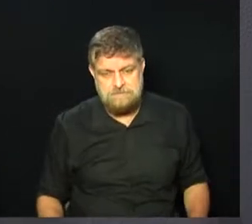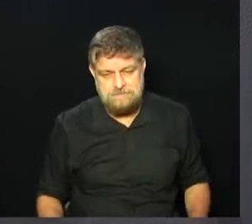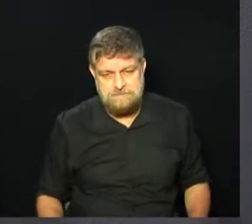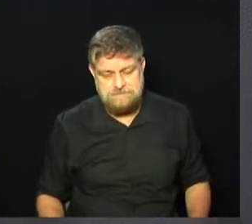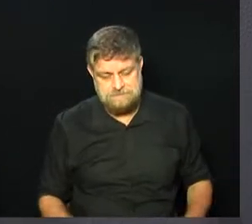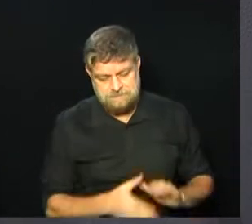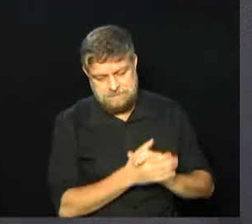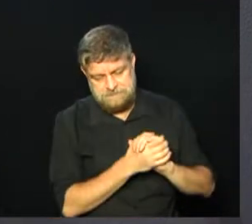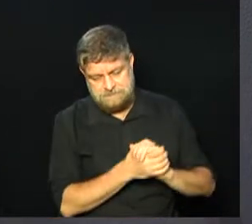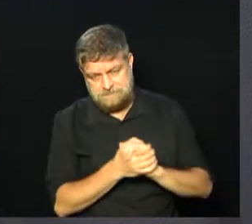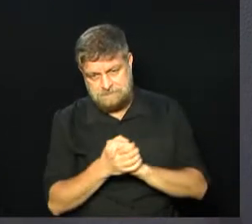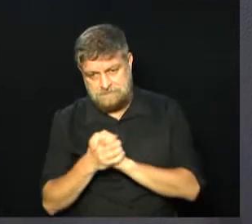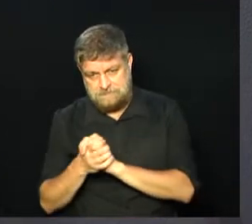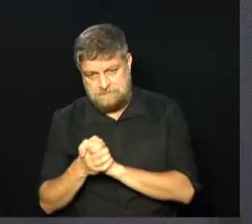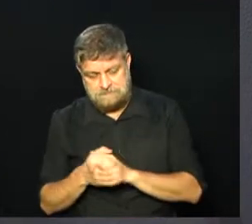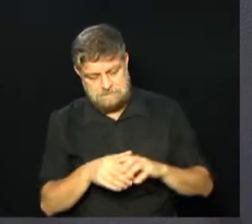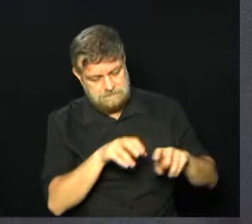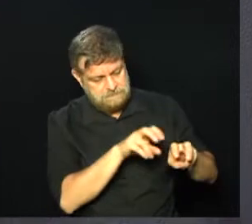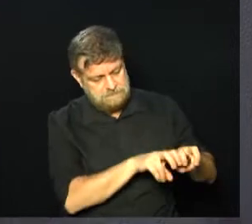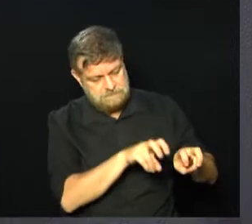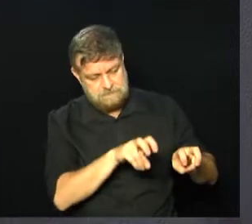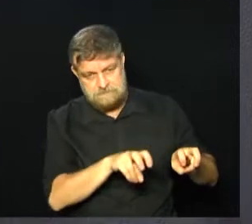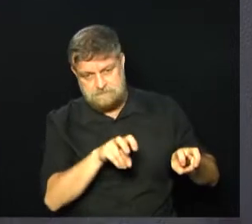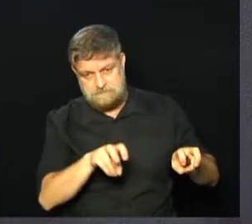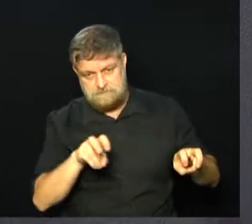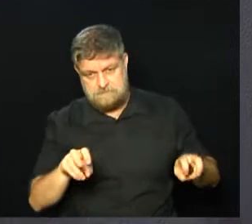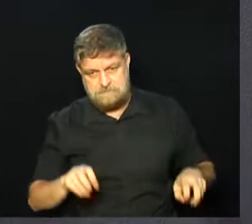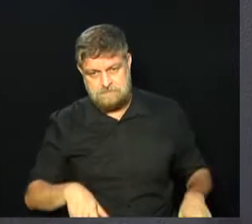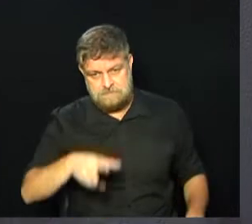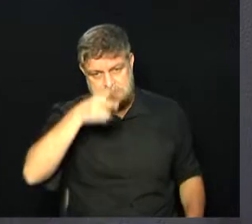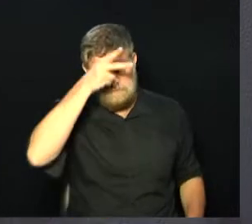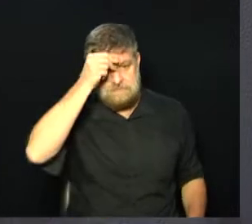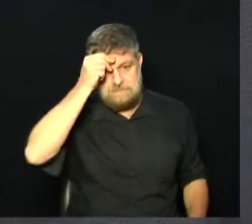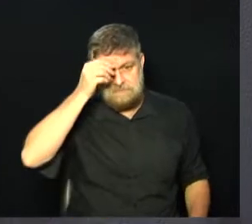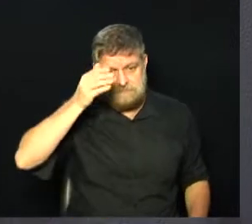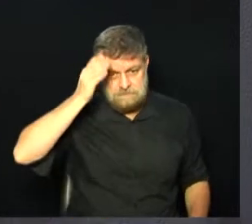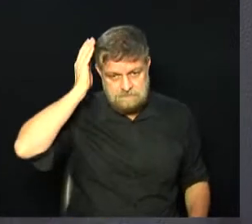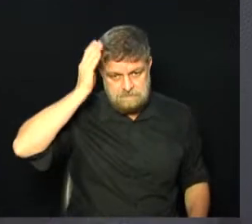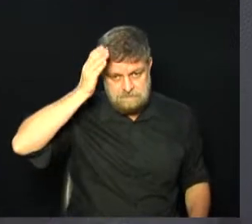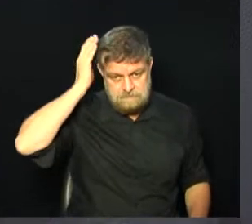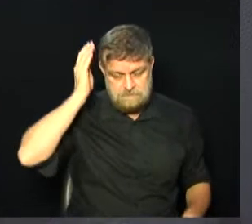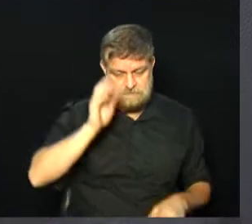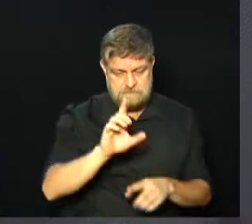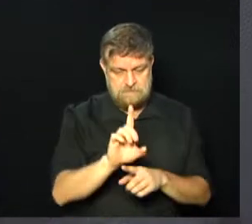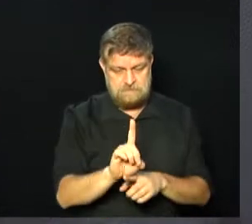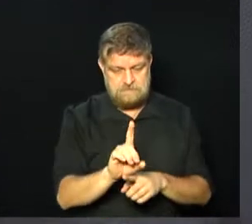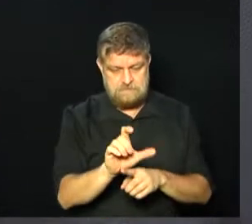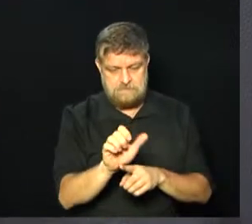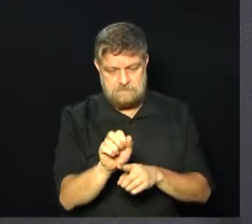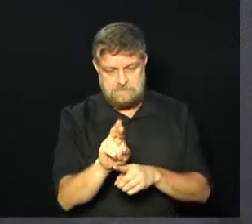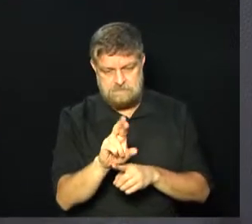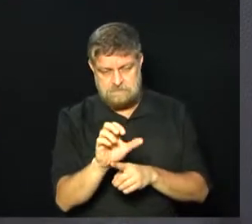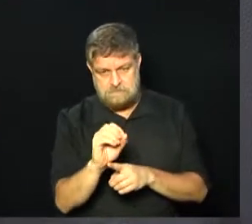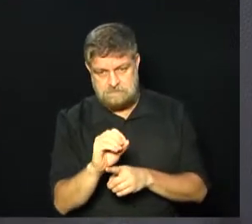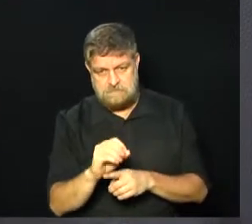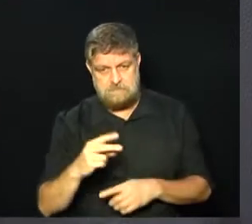cumprimentar os nossos colegas aqui da mesa, nosso prefeito Dr. Dário Sade, nossos vereadores,